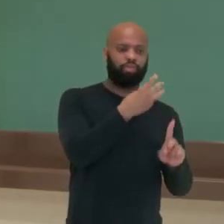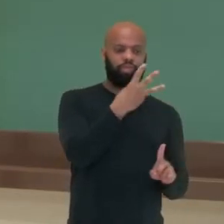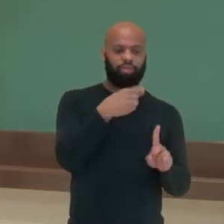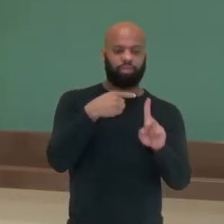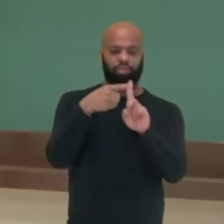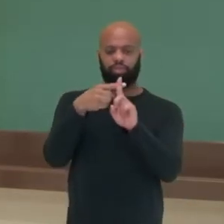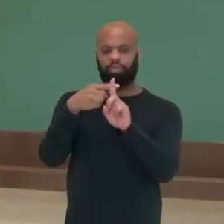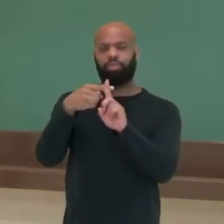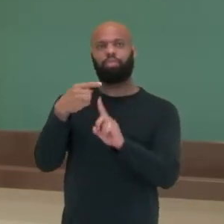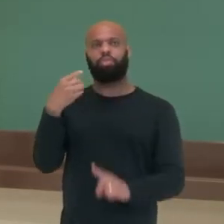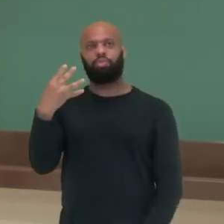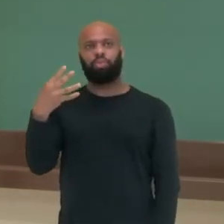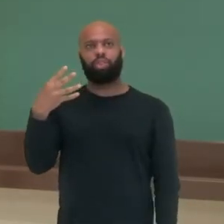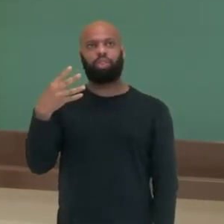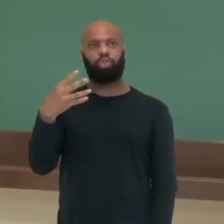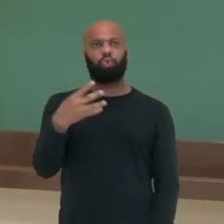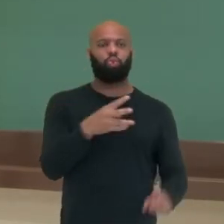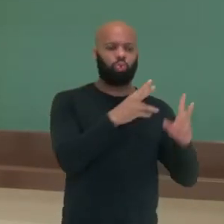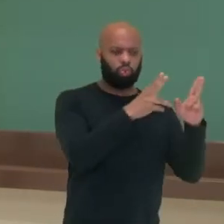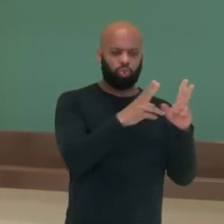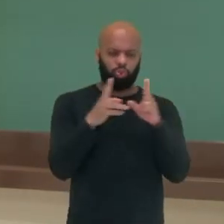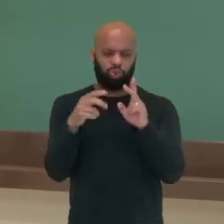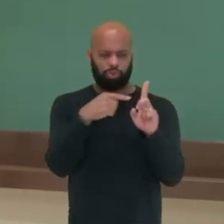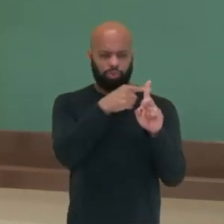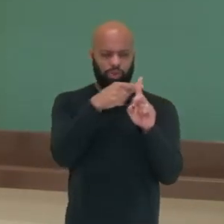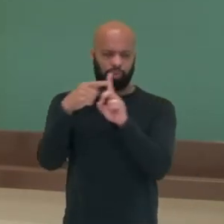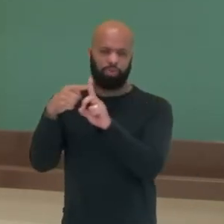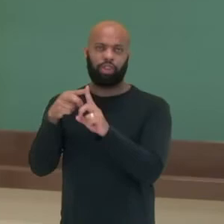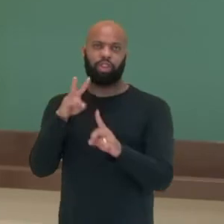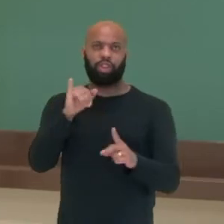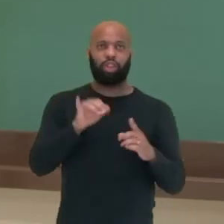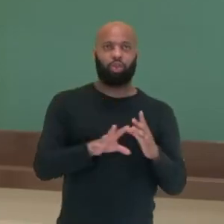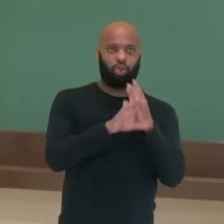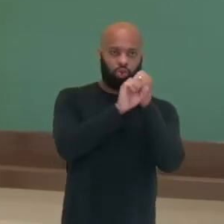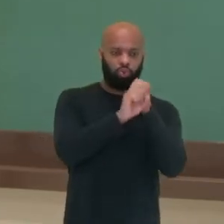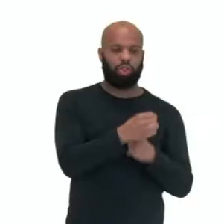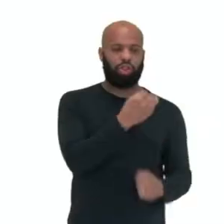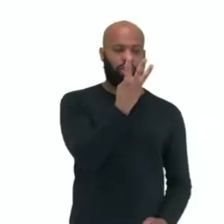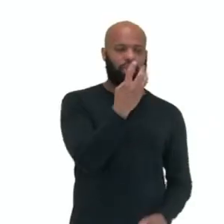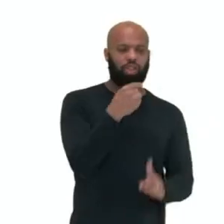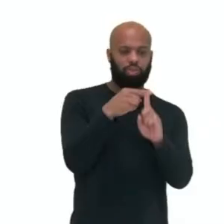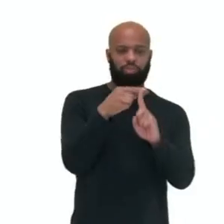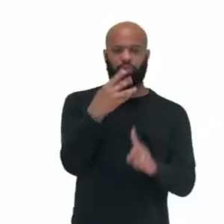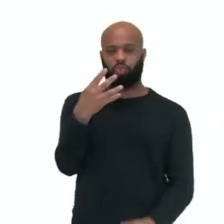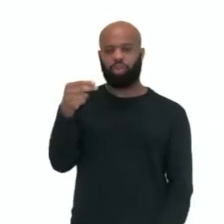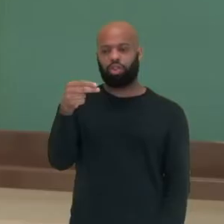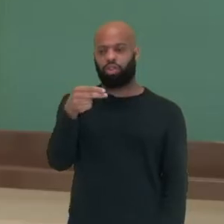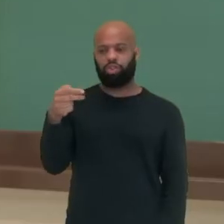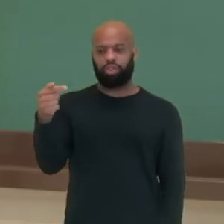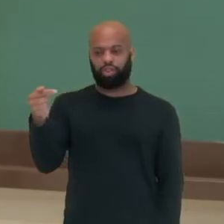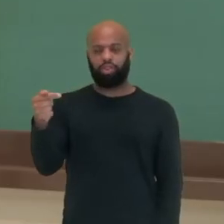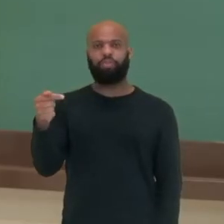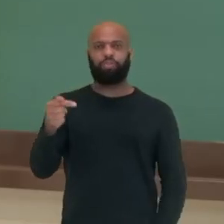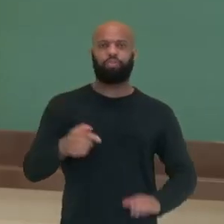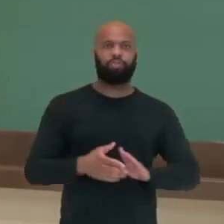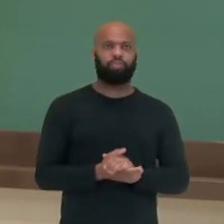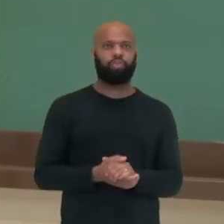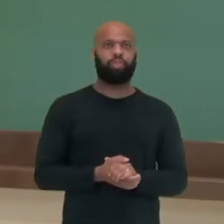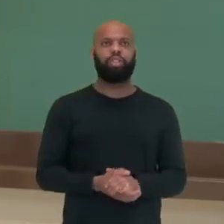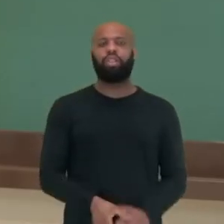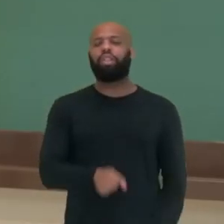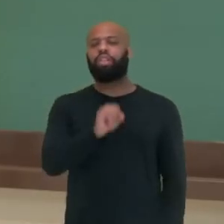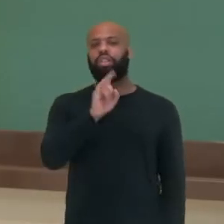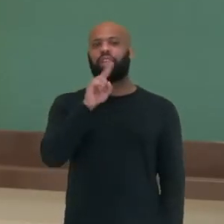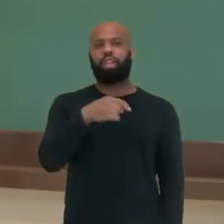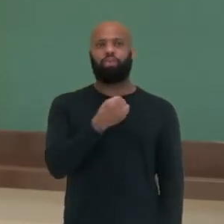mais 4, sinais iguais, permanece o mesmo sinal e soma-se. 3 mais 4, 7, mais 7. Se eram